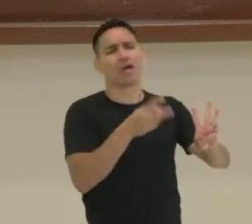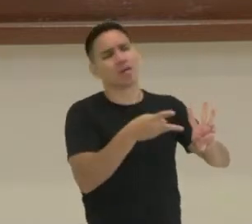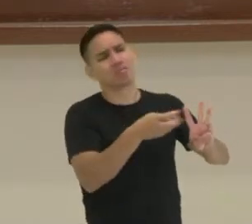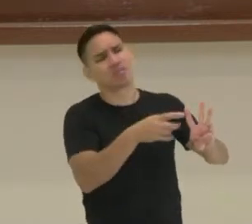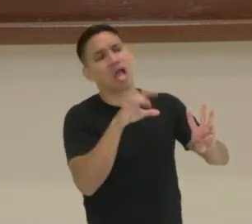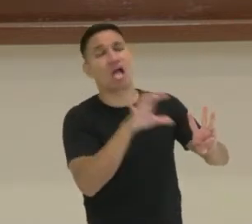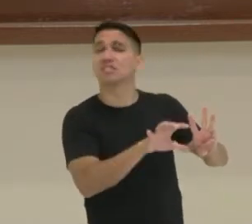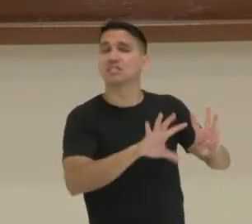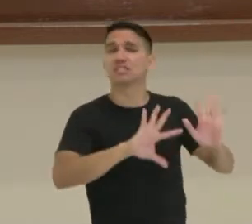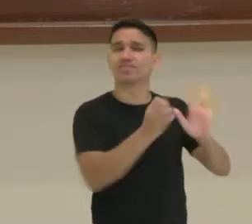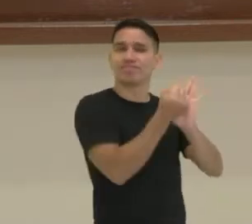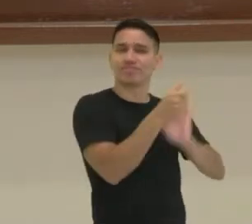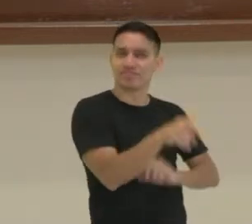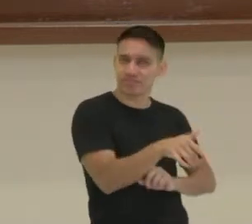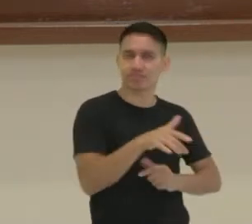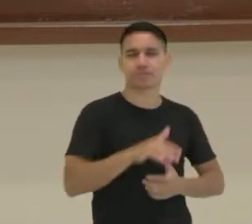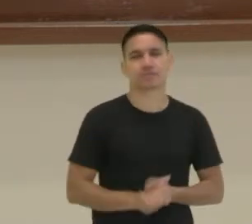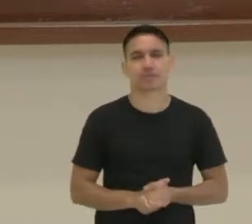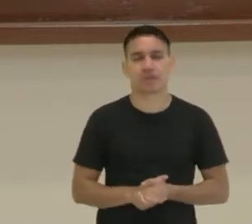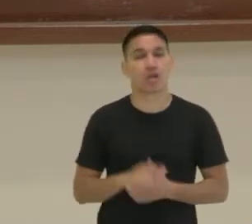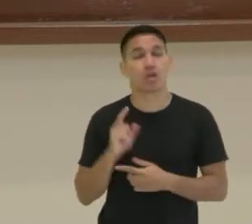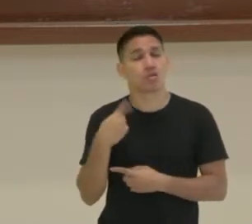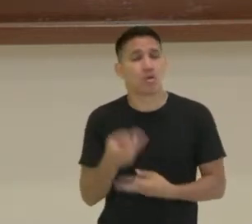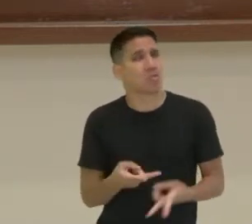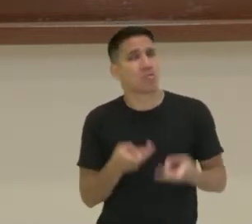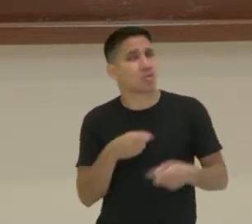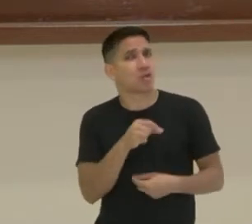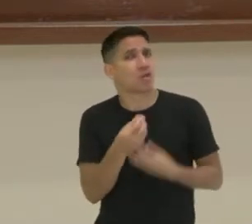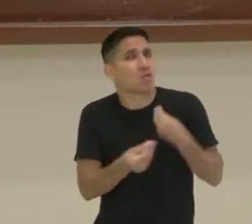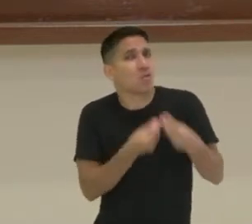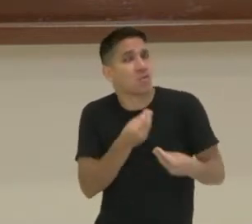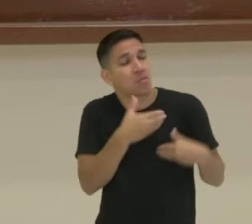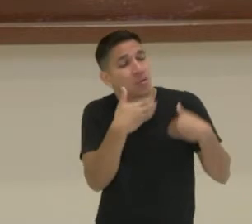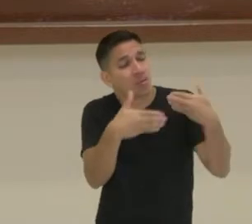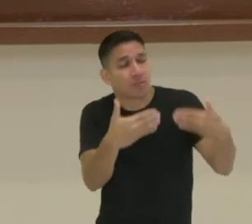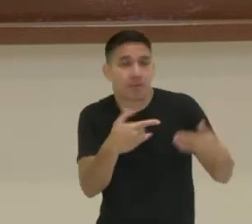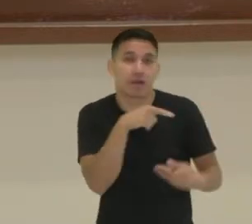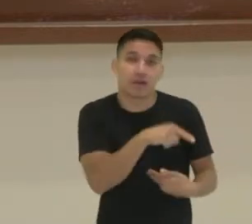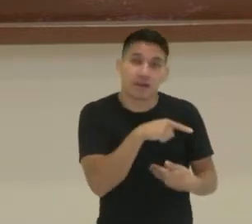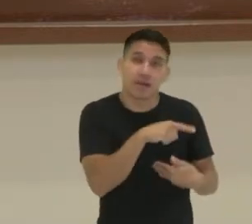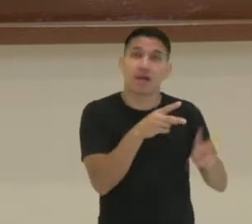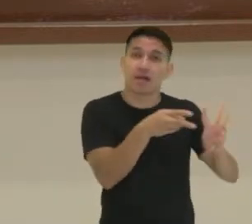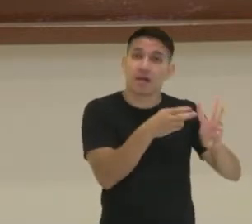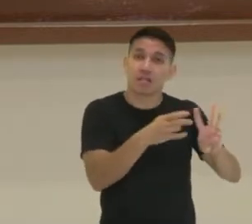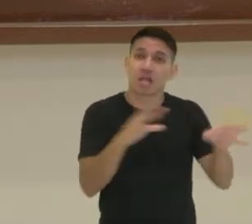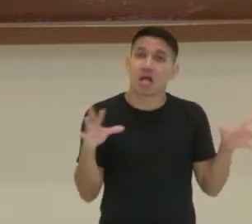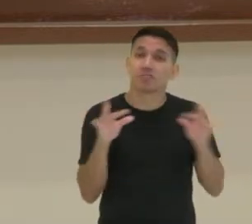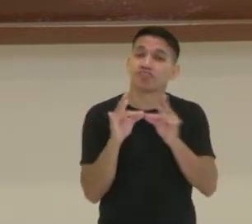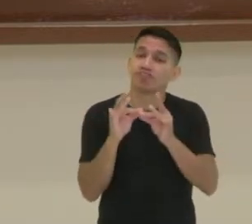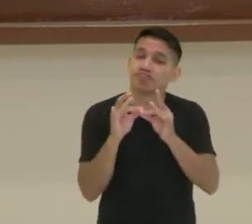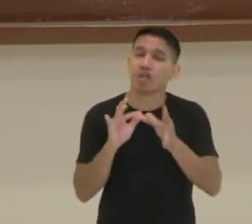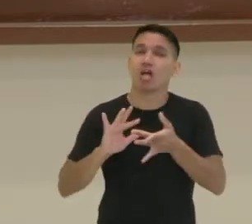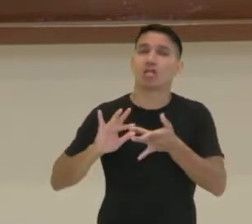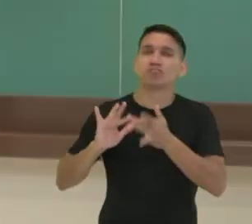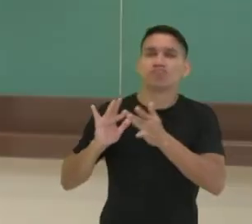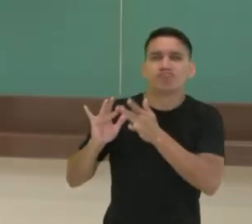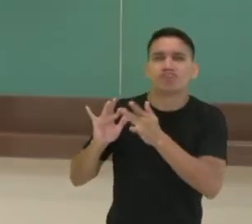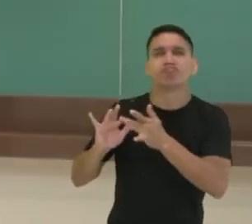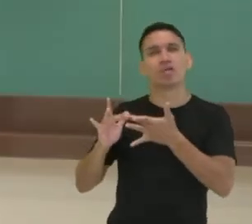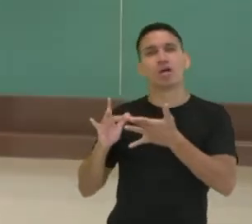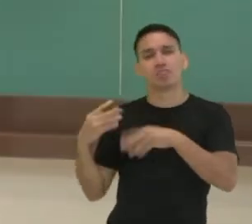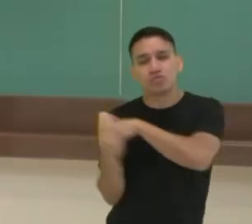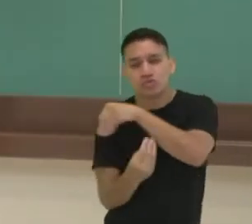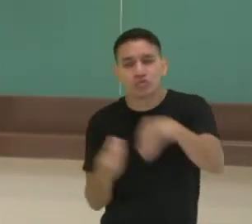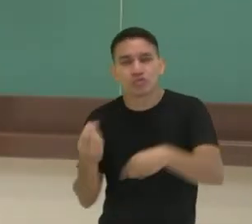E não percebemos como eles estão juntos, estão misturado com a nossa cultura, né?